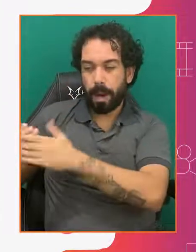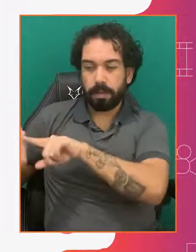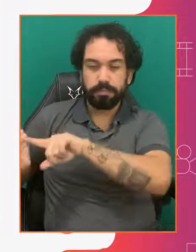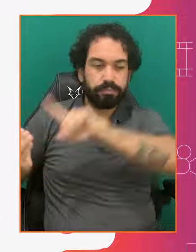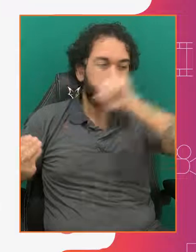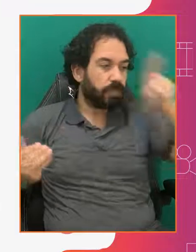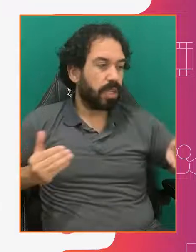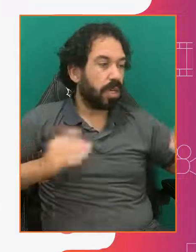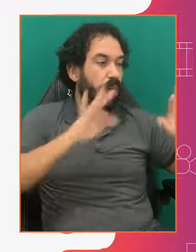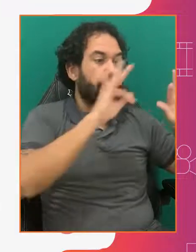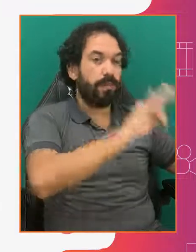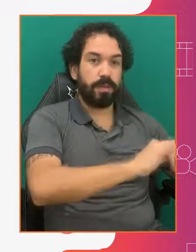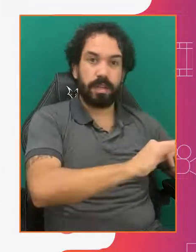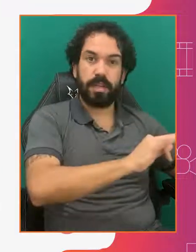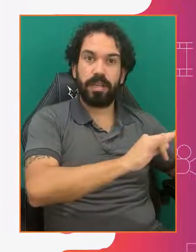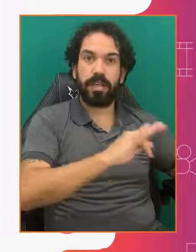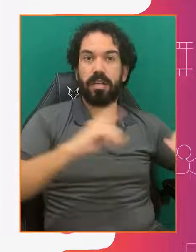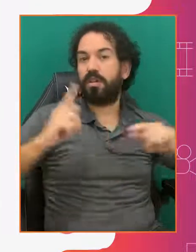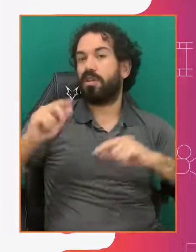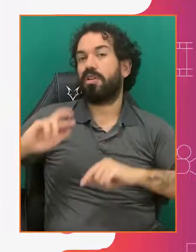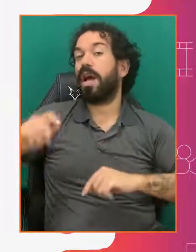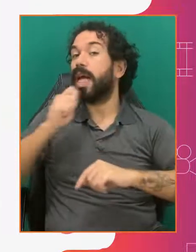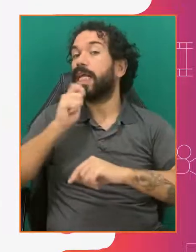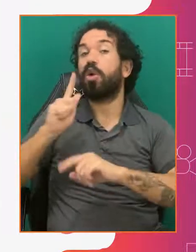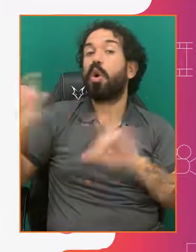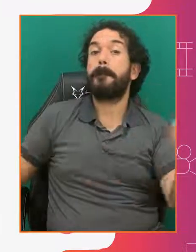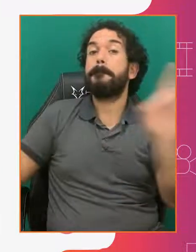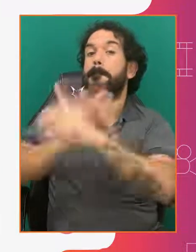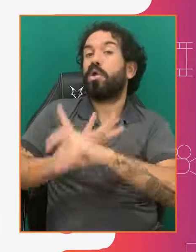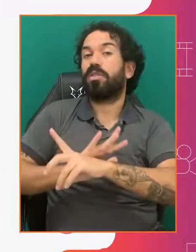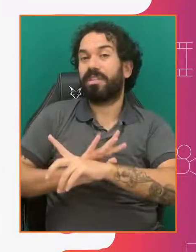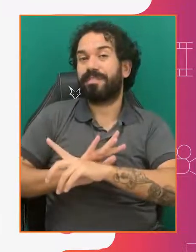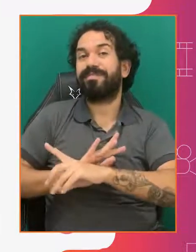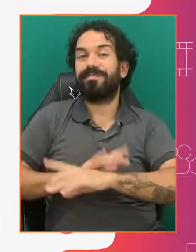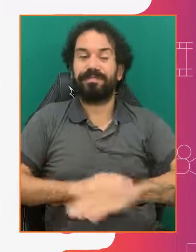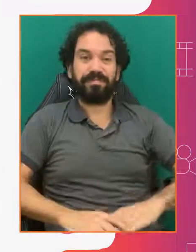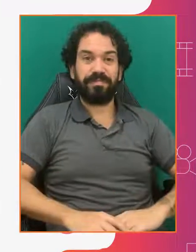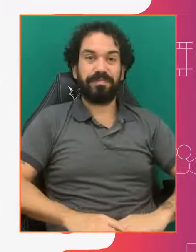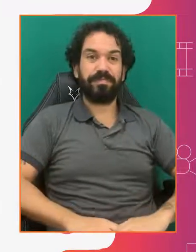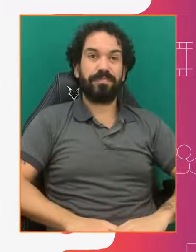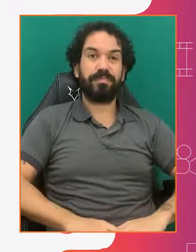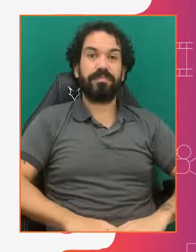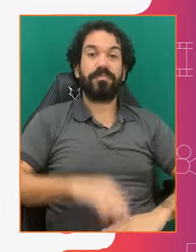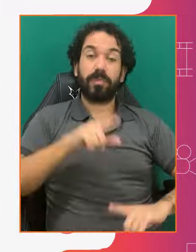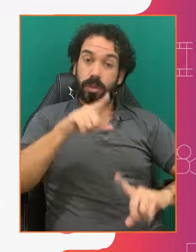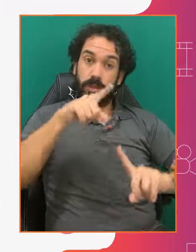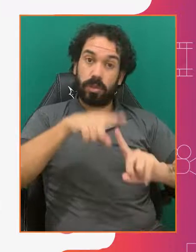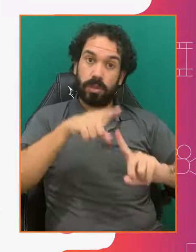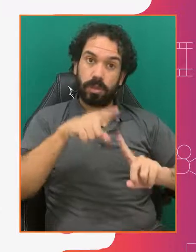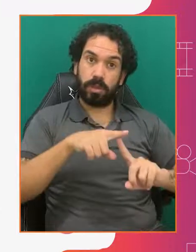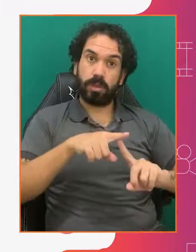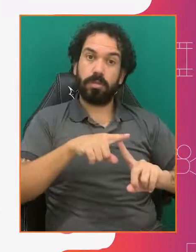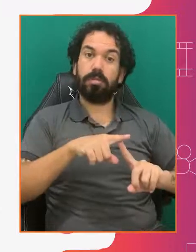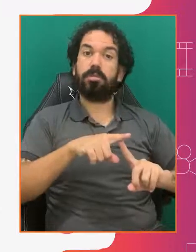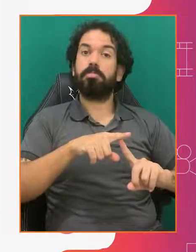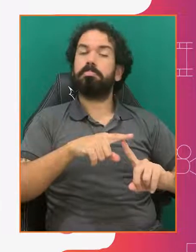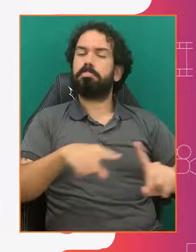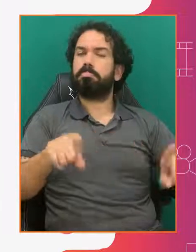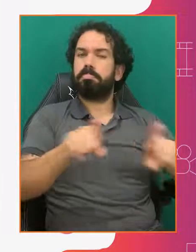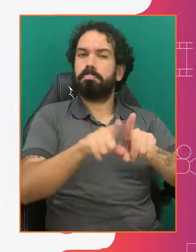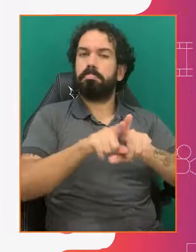ficar sem que ela esteja inteiramente pronta. Esse tipo de animação